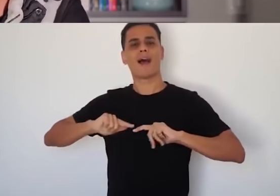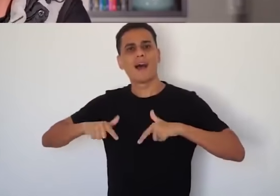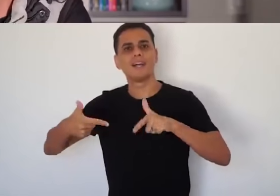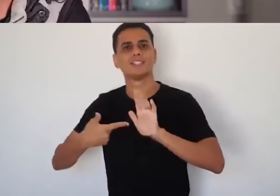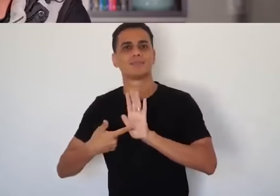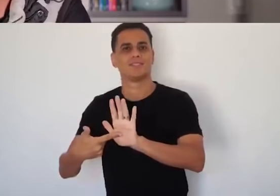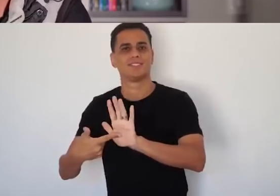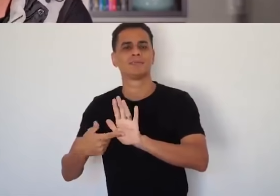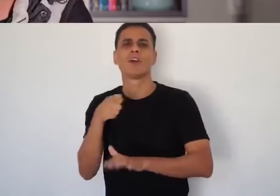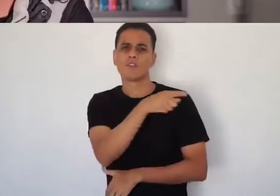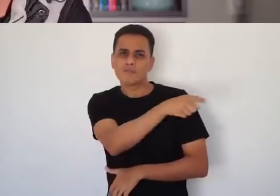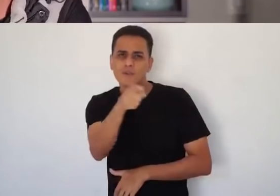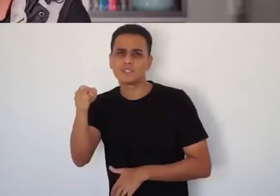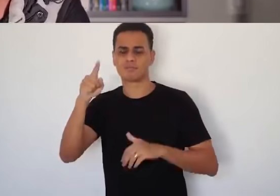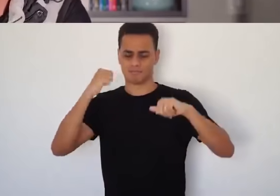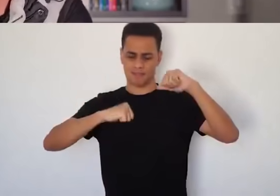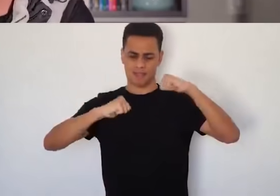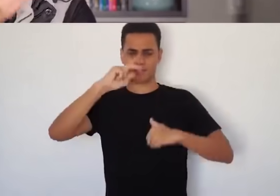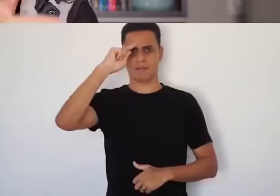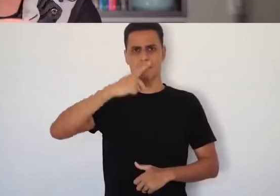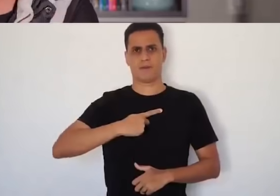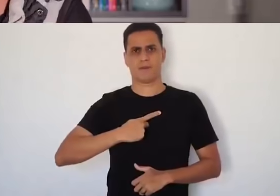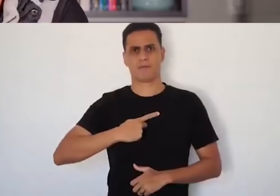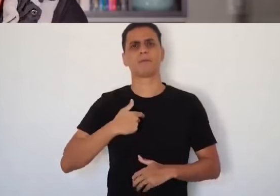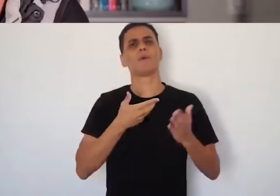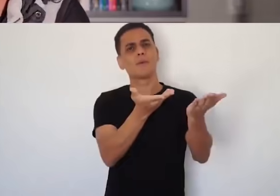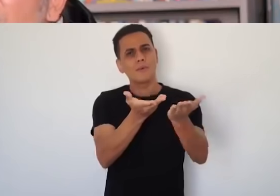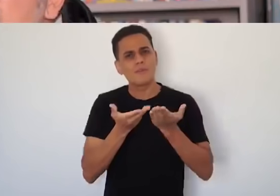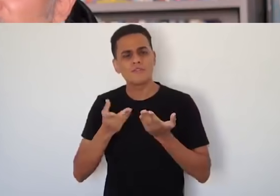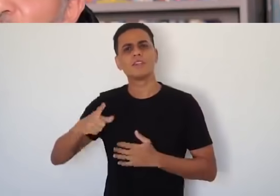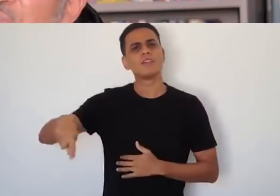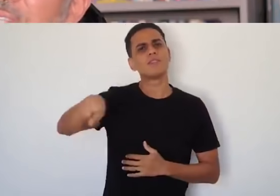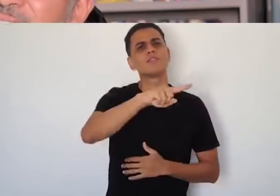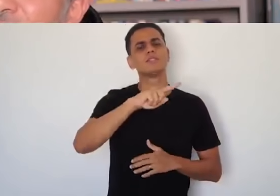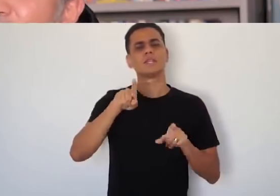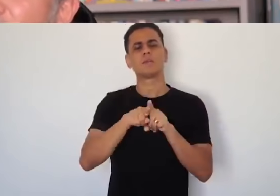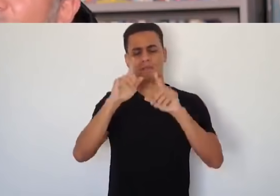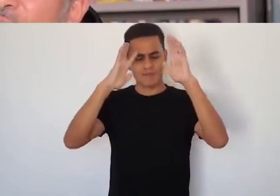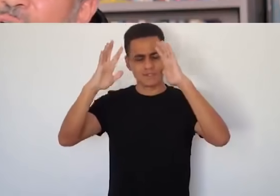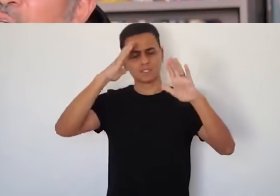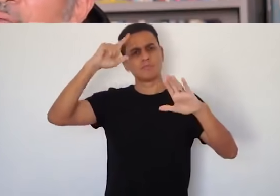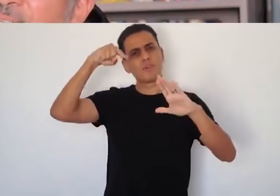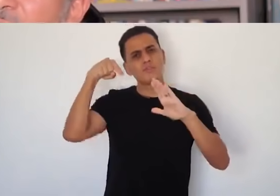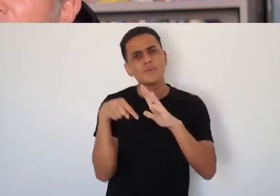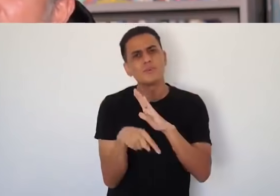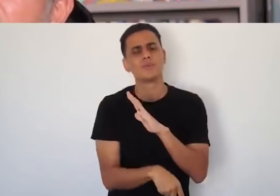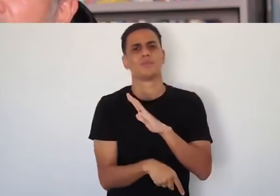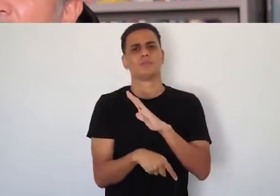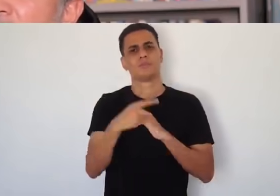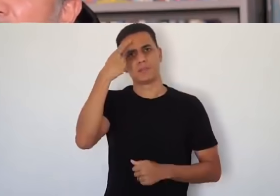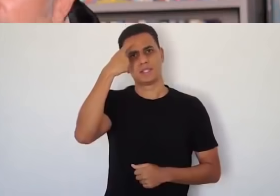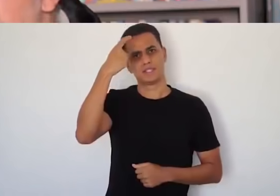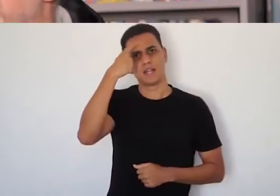de amor a Deus e de obediência a Deus. Talvez muitas esposas, maridos, talvez os nossos vizinhos, talvez os nossos colegas de